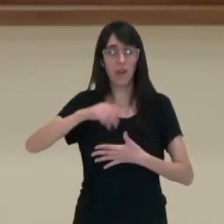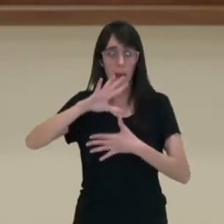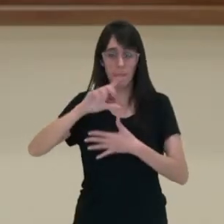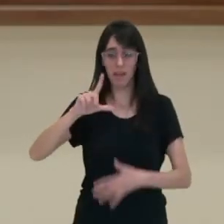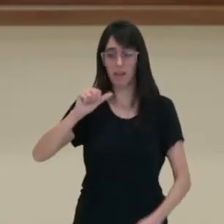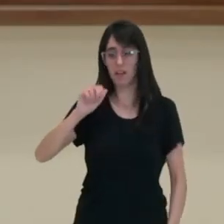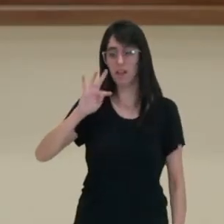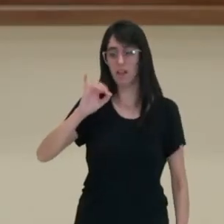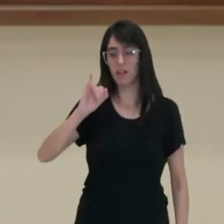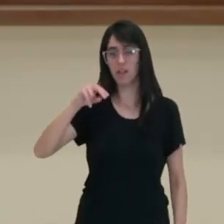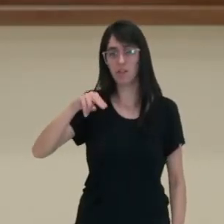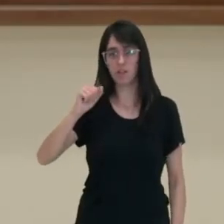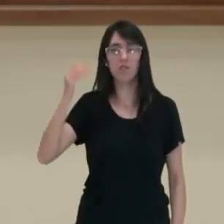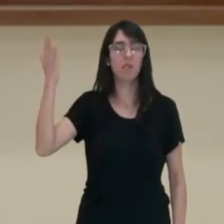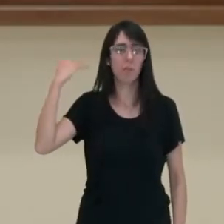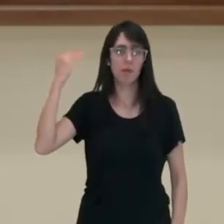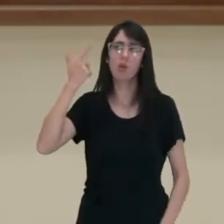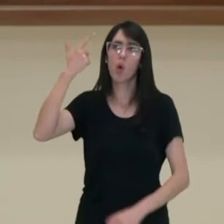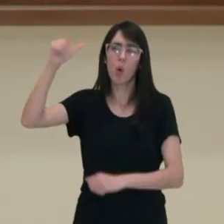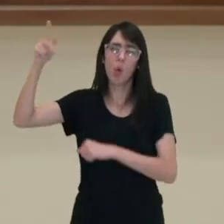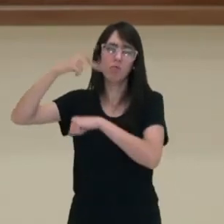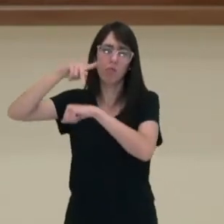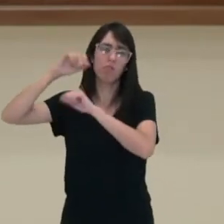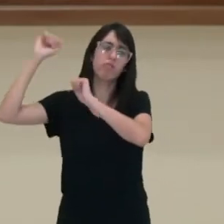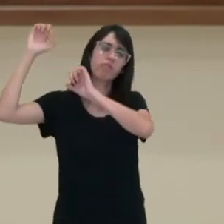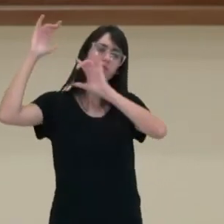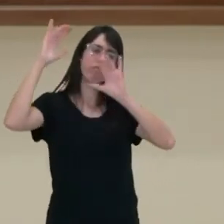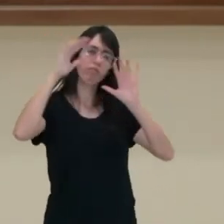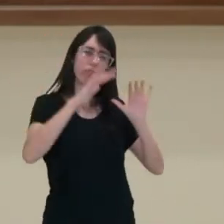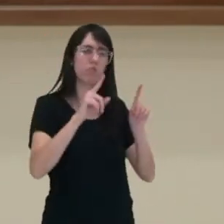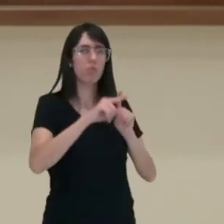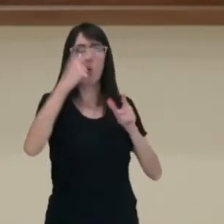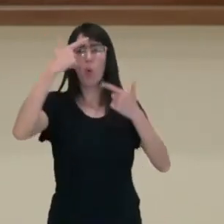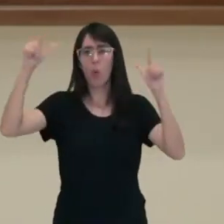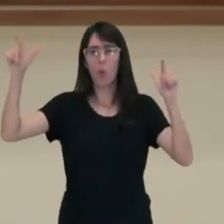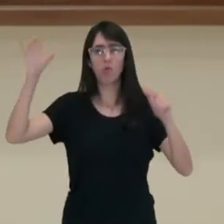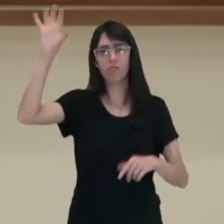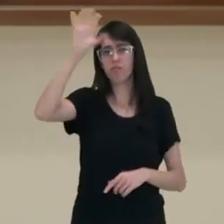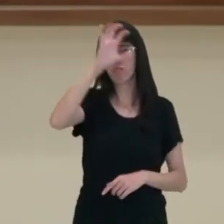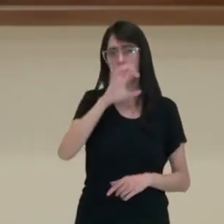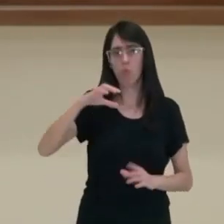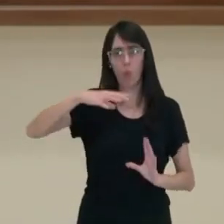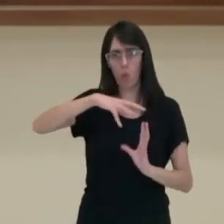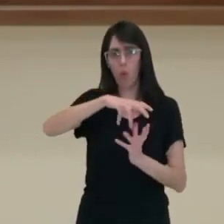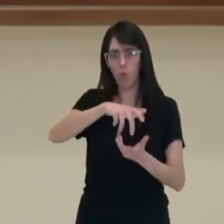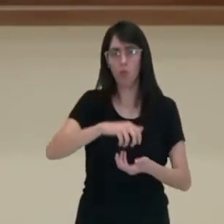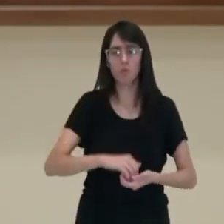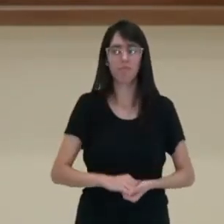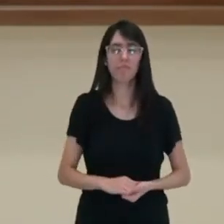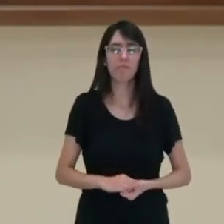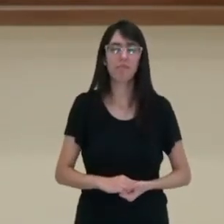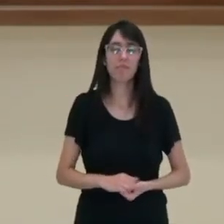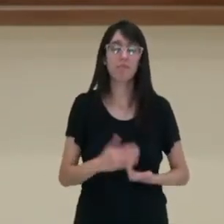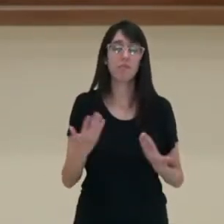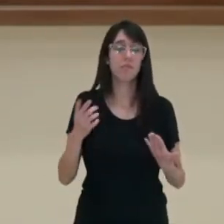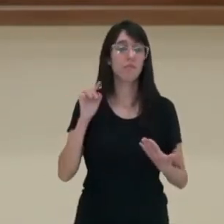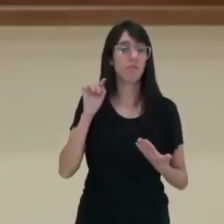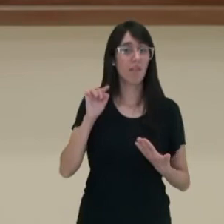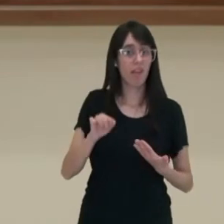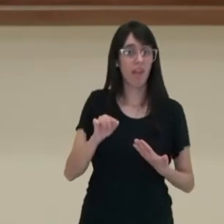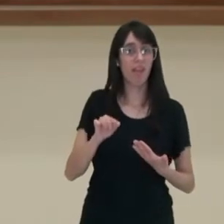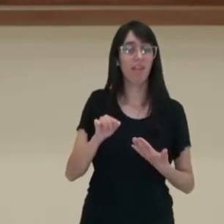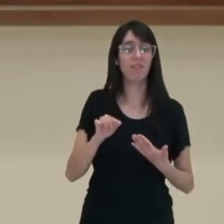território colonizado, assim como outros continentes espalhados pelo mundo. E esse processo